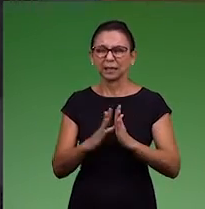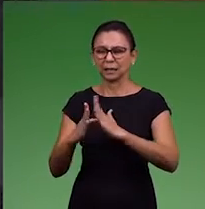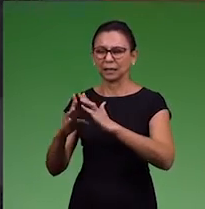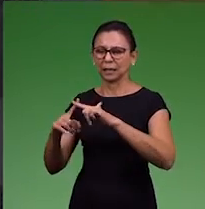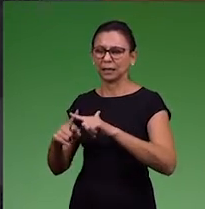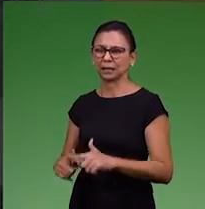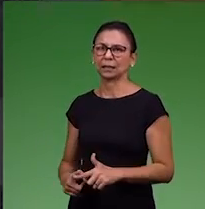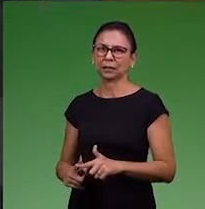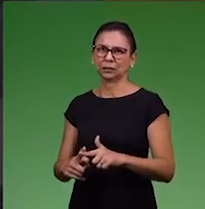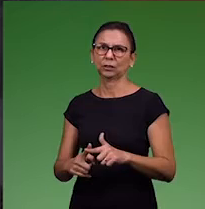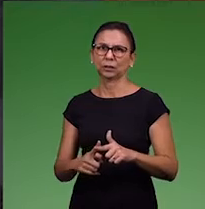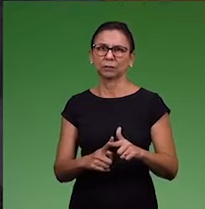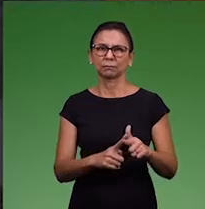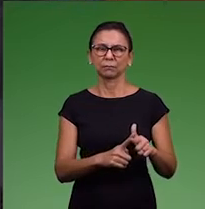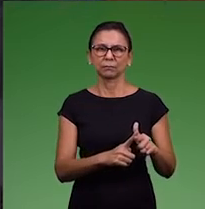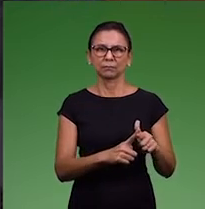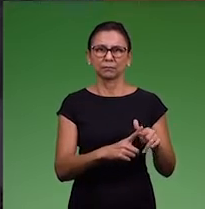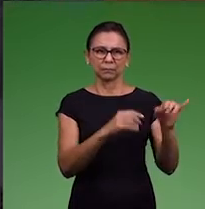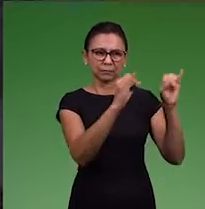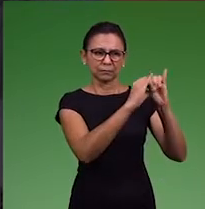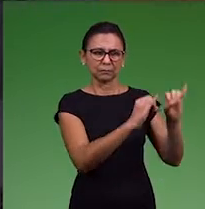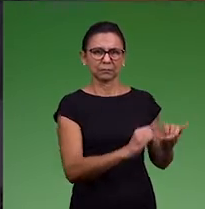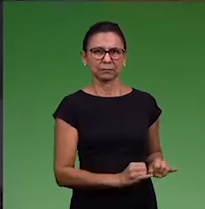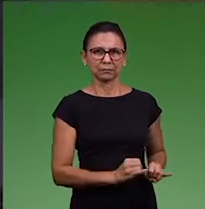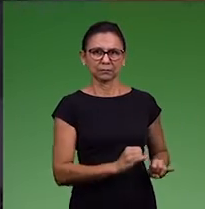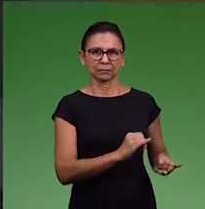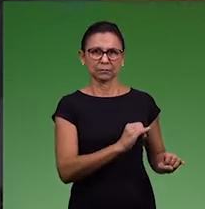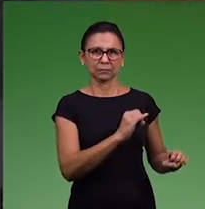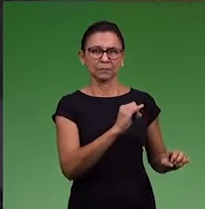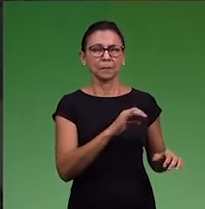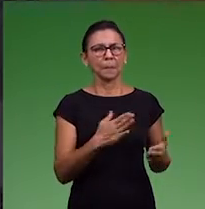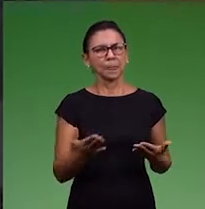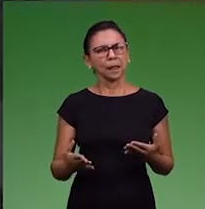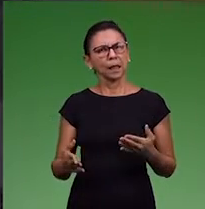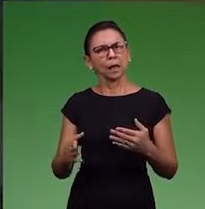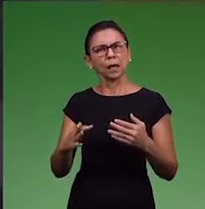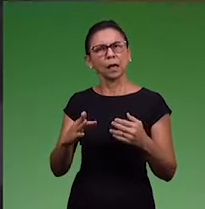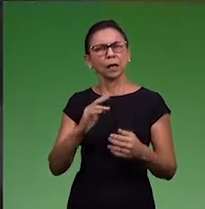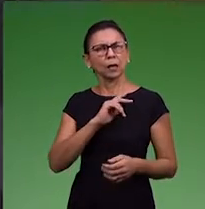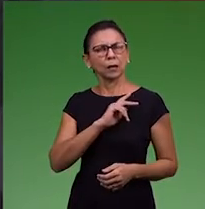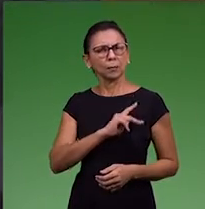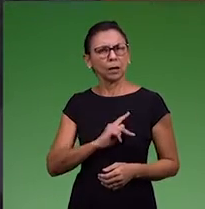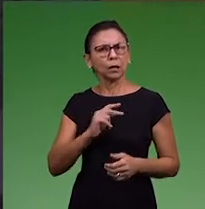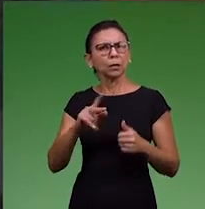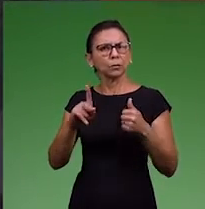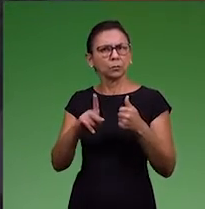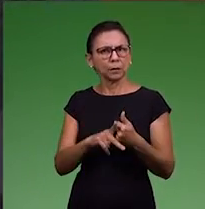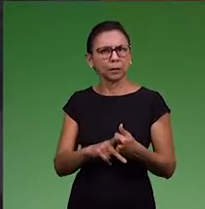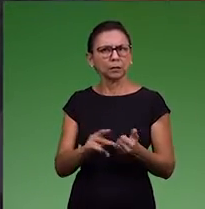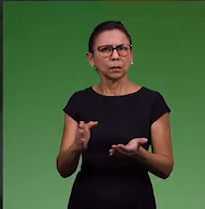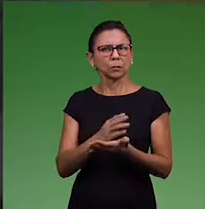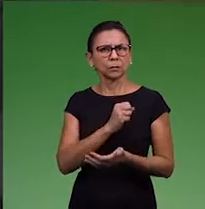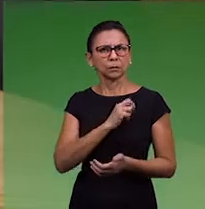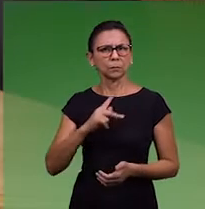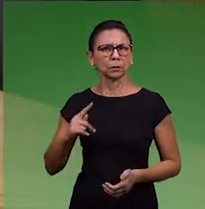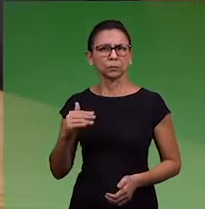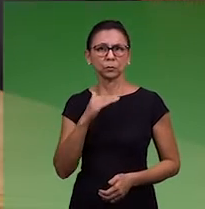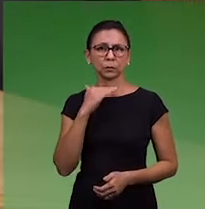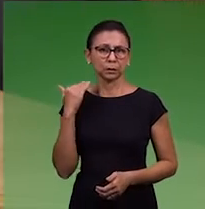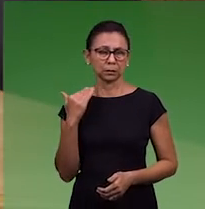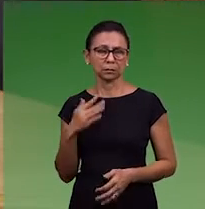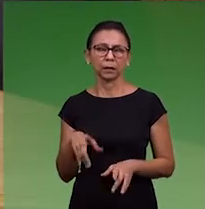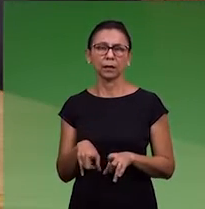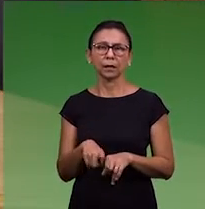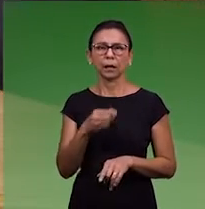exemplo, na época de Pedro, de Paulo, alguns apóstolos já haviam morrido, né? Tiago